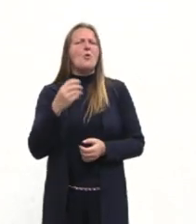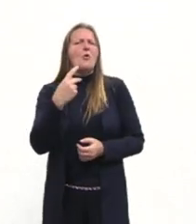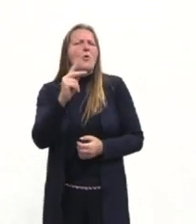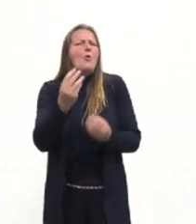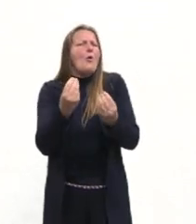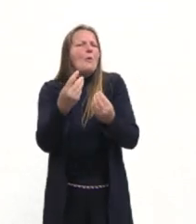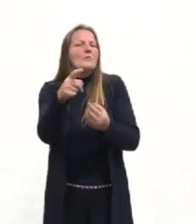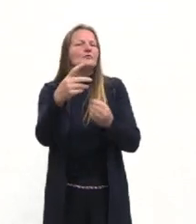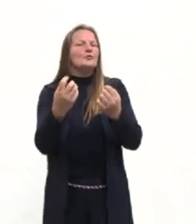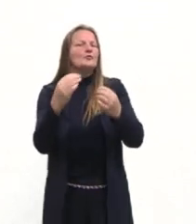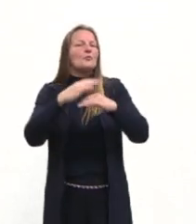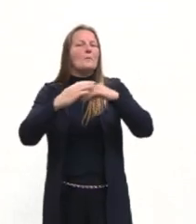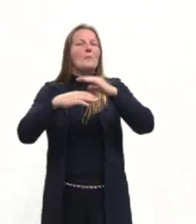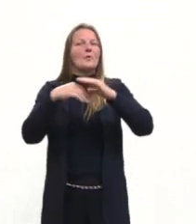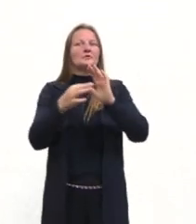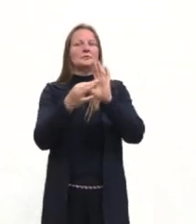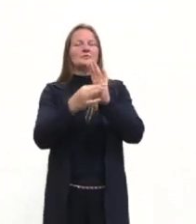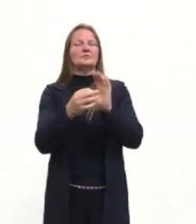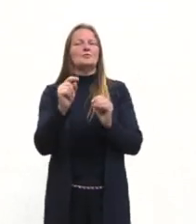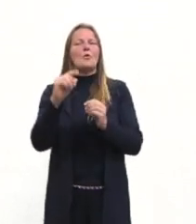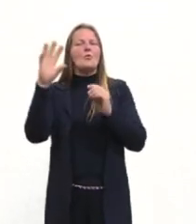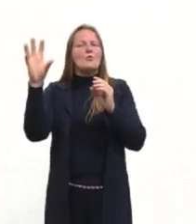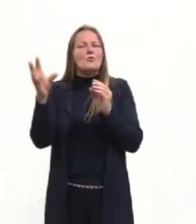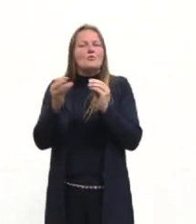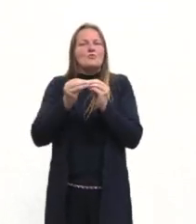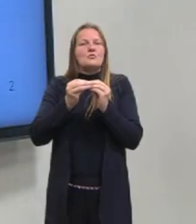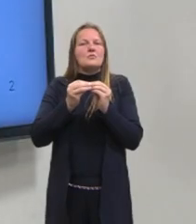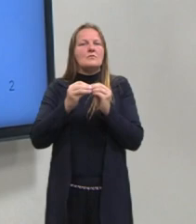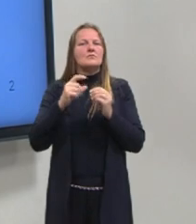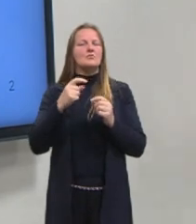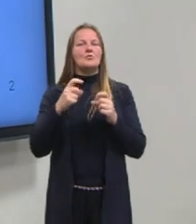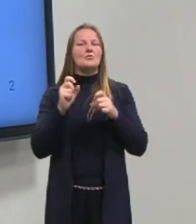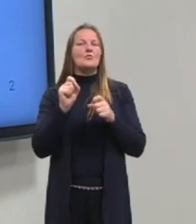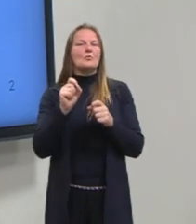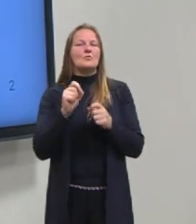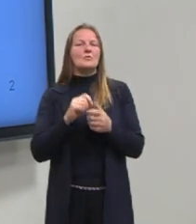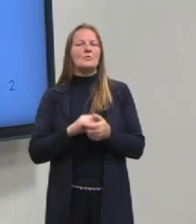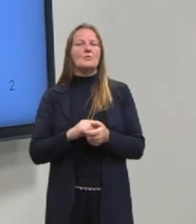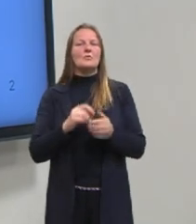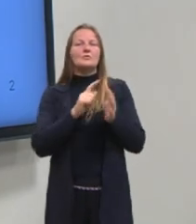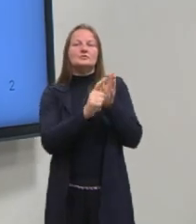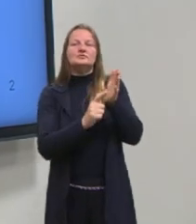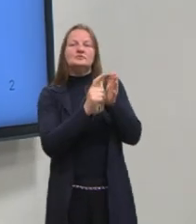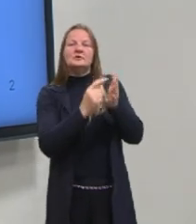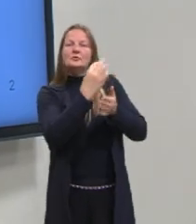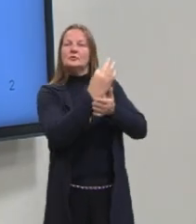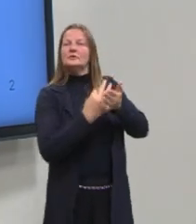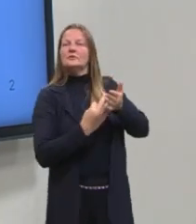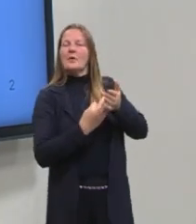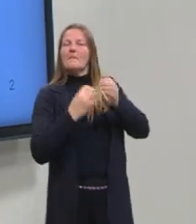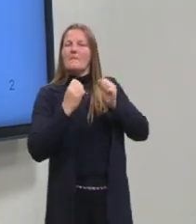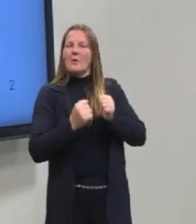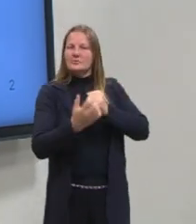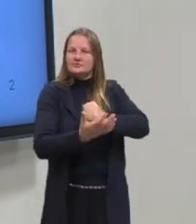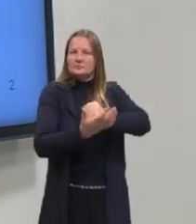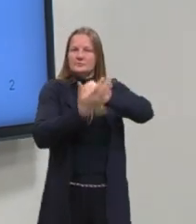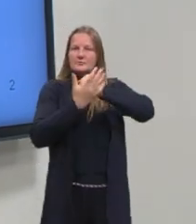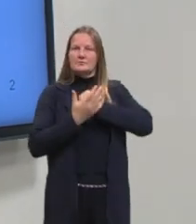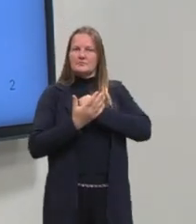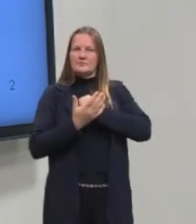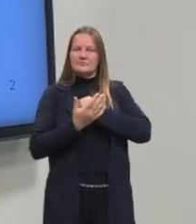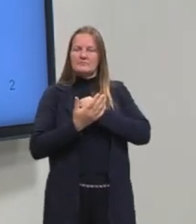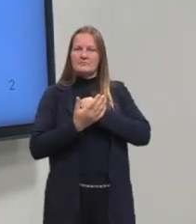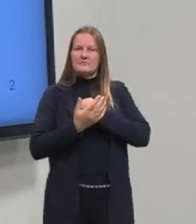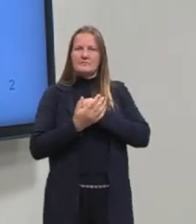tua opinião? Quais são as fontes que tu usa para isso? E qual gênero textual pode te ajudar na hora de formar